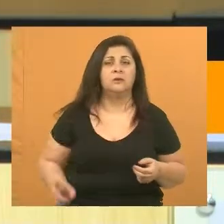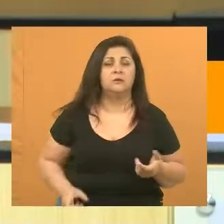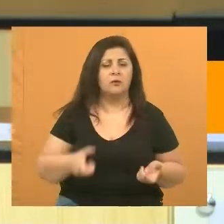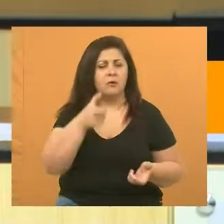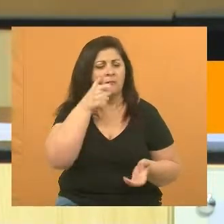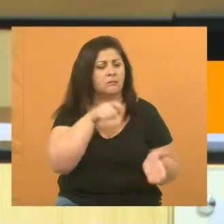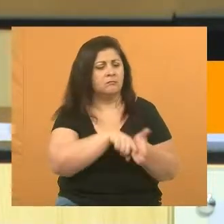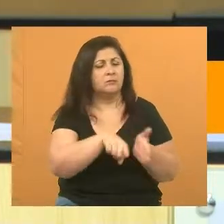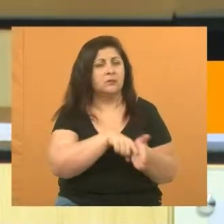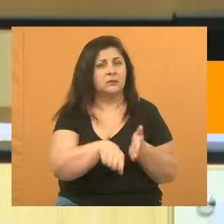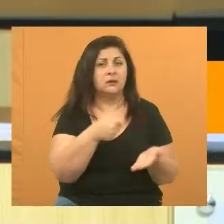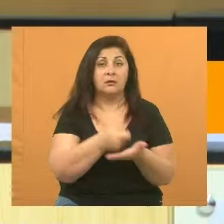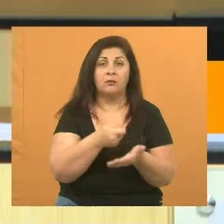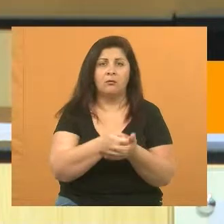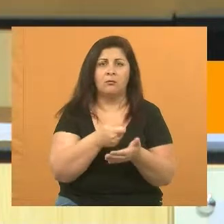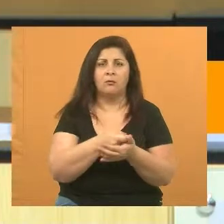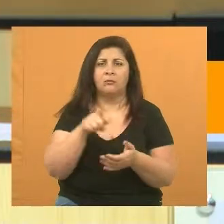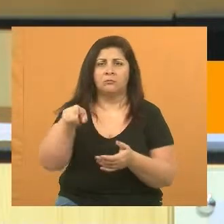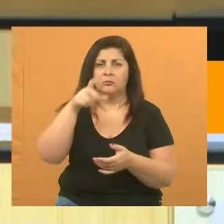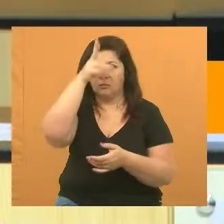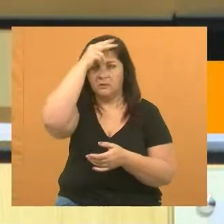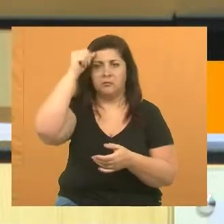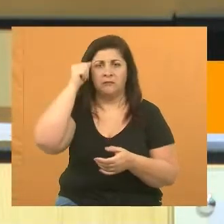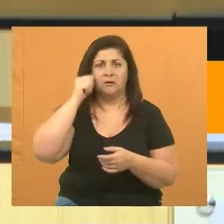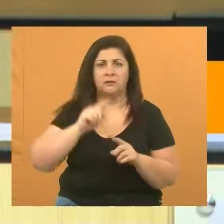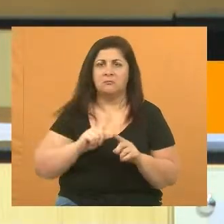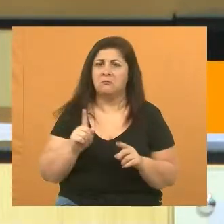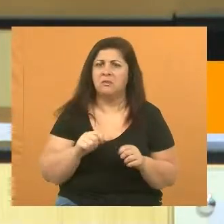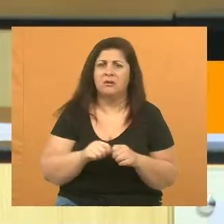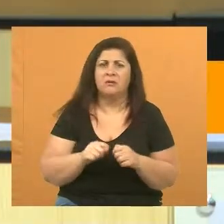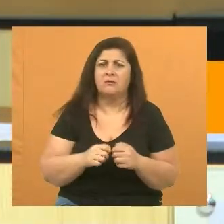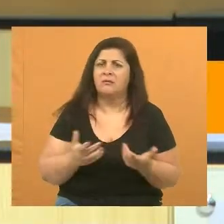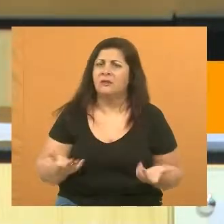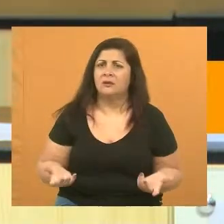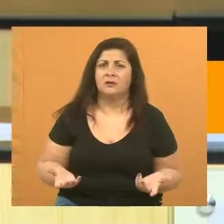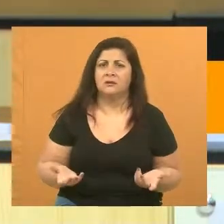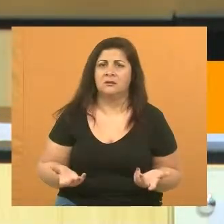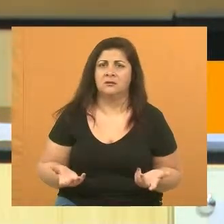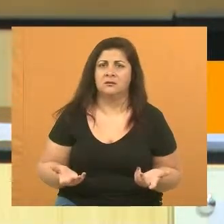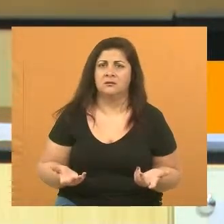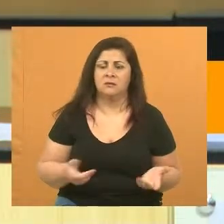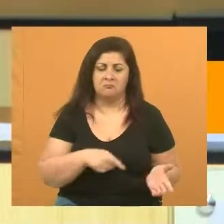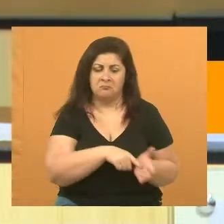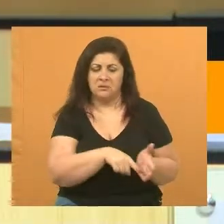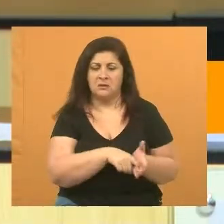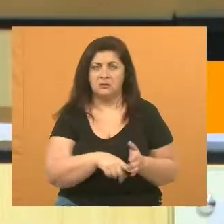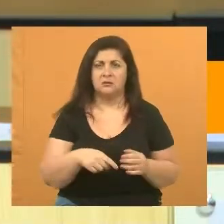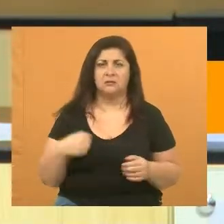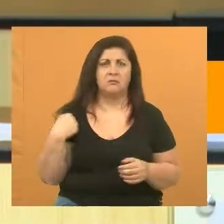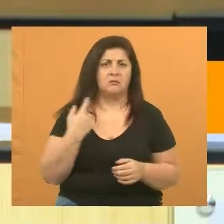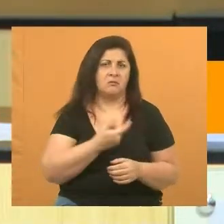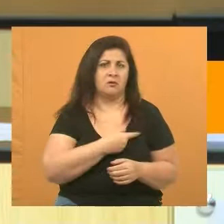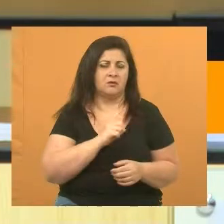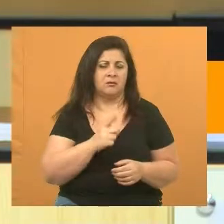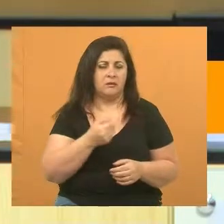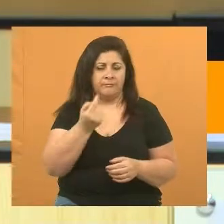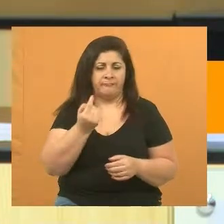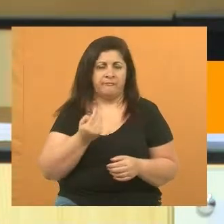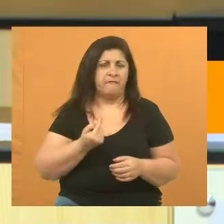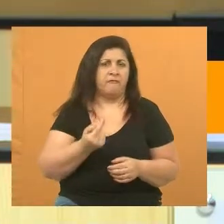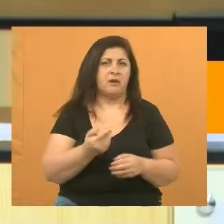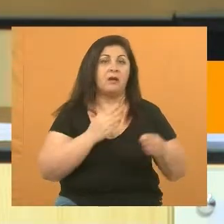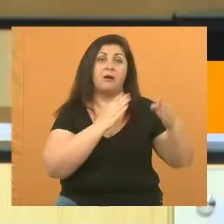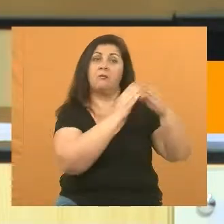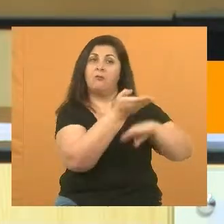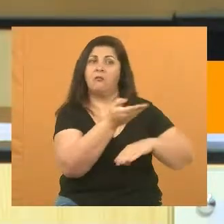de conta dos prefeitos. E não foram feitas essas avaliações. Nós não estamos aqui